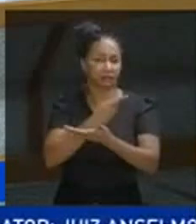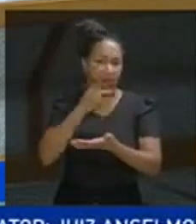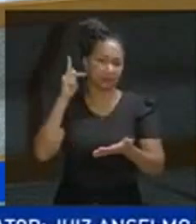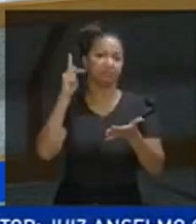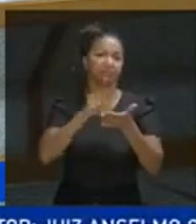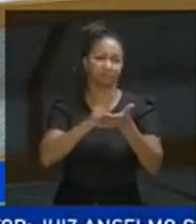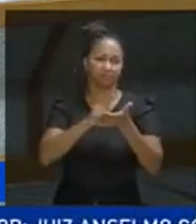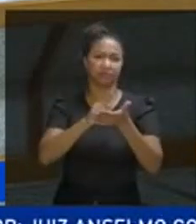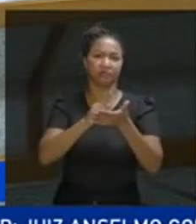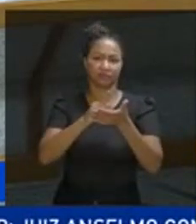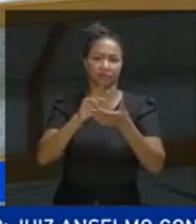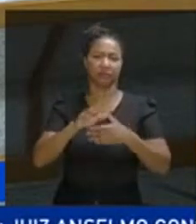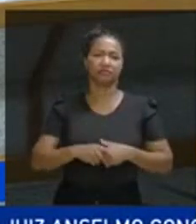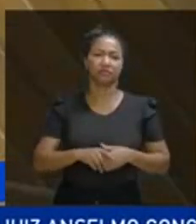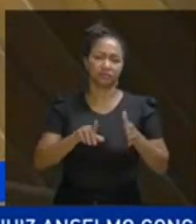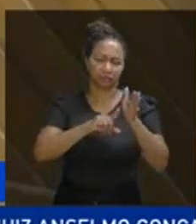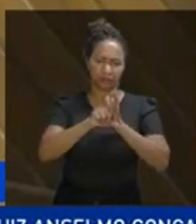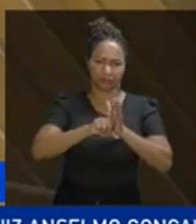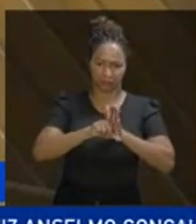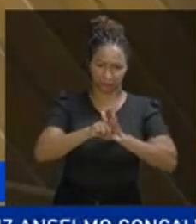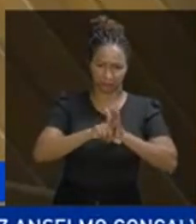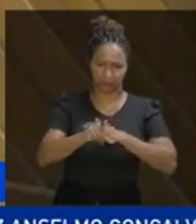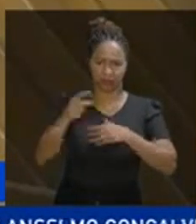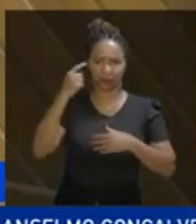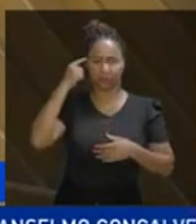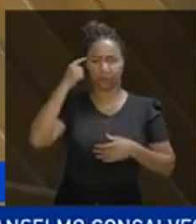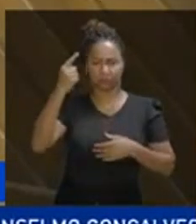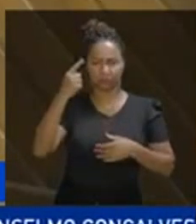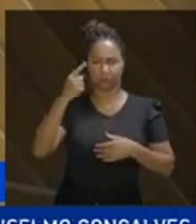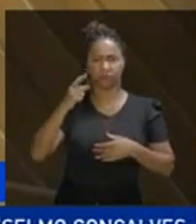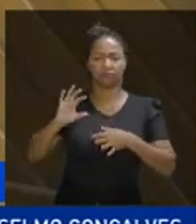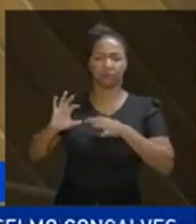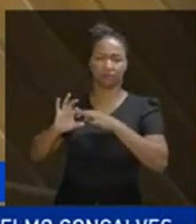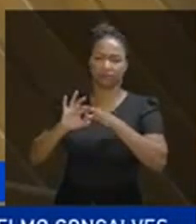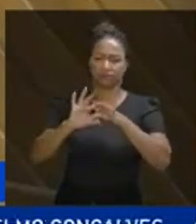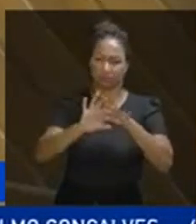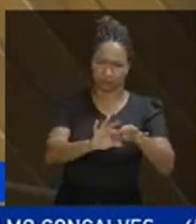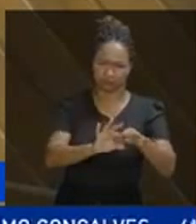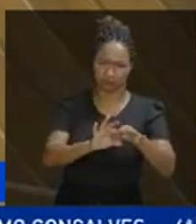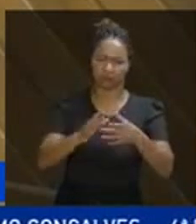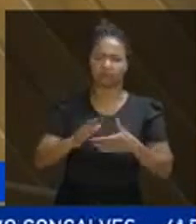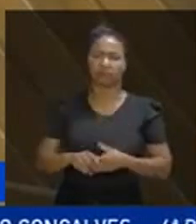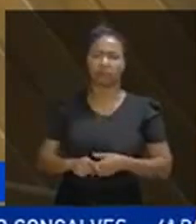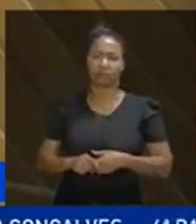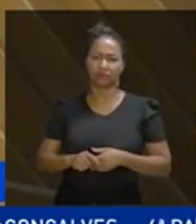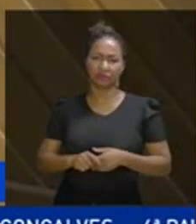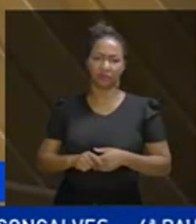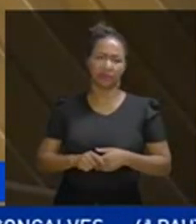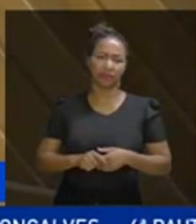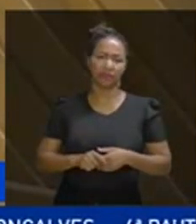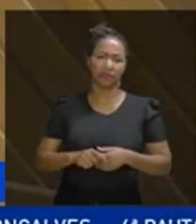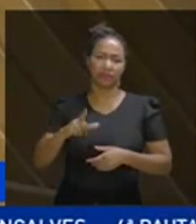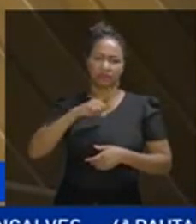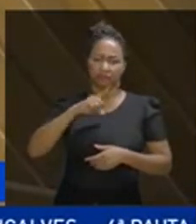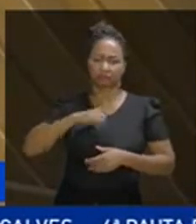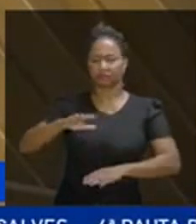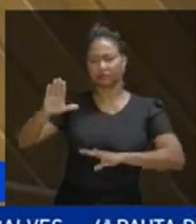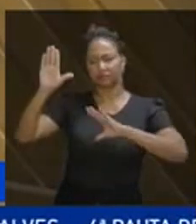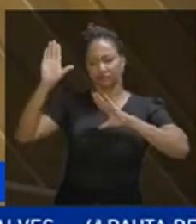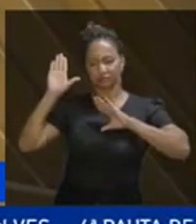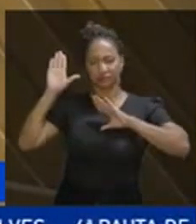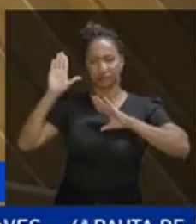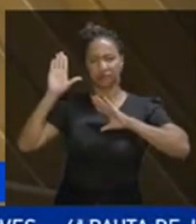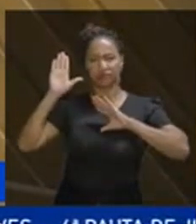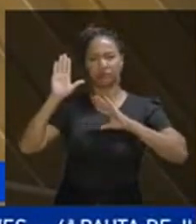verídico, isto é, a investigação, penso dentro desse contexto de armas que os candidatos têm, 30